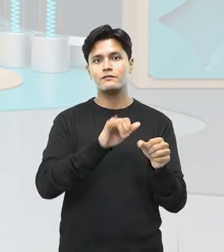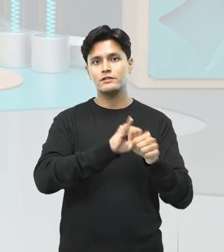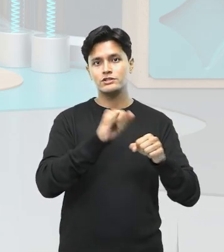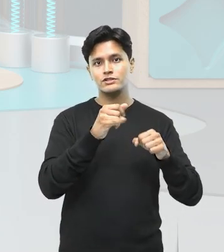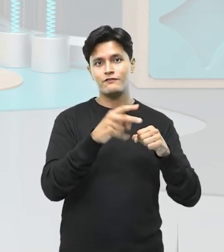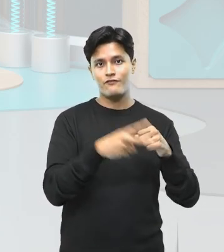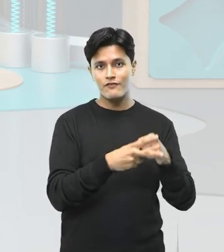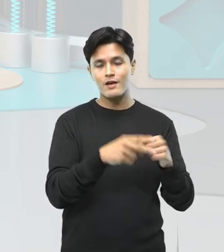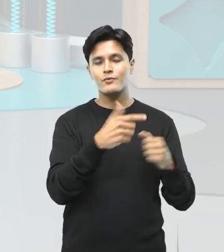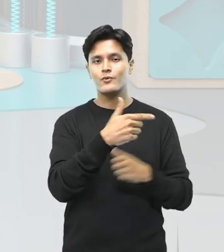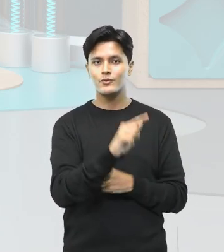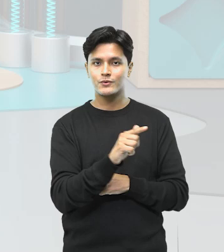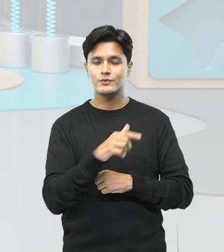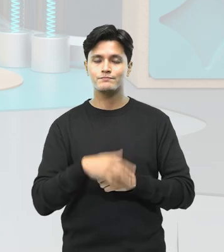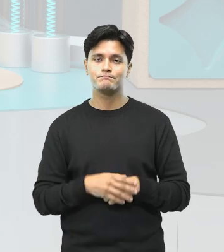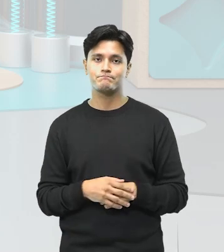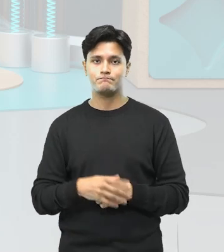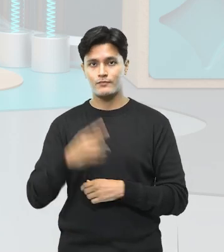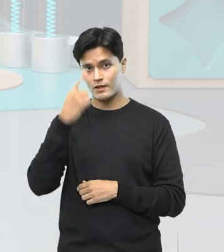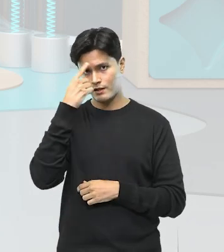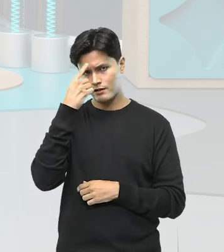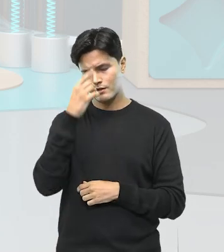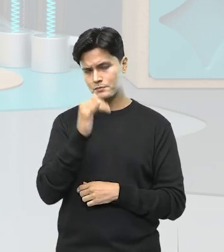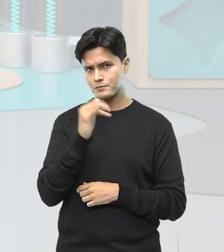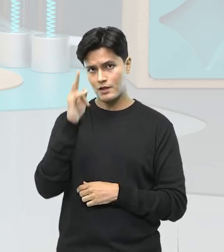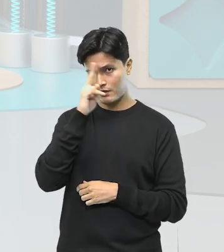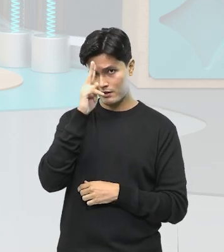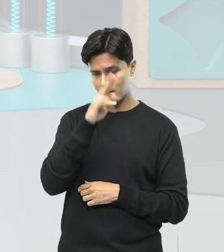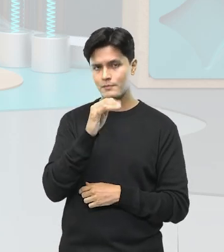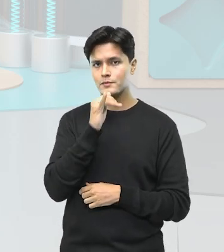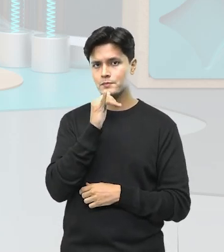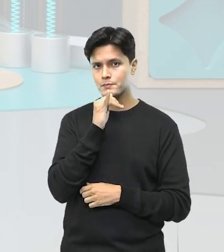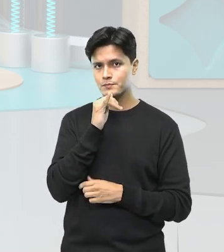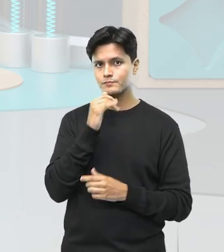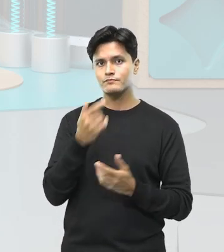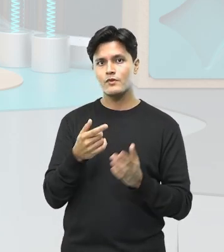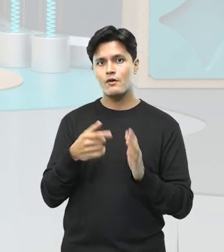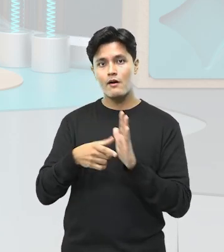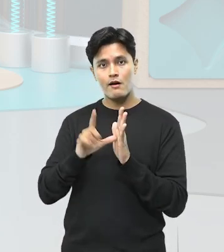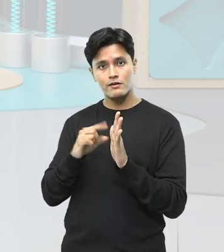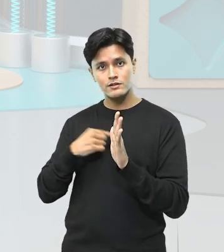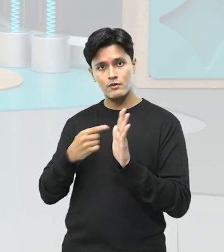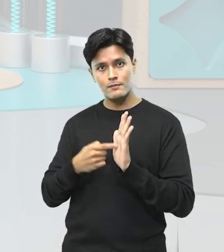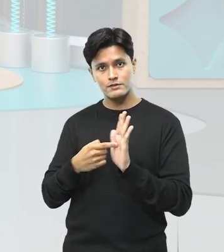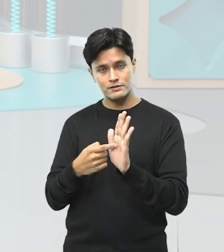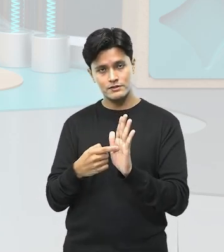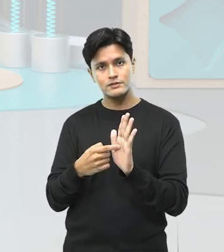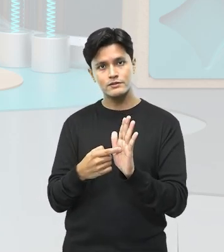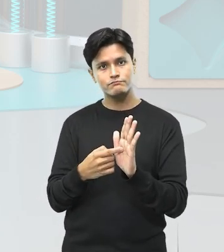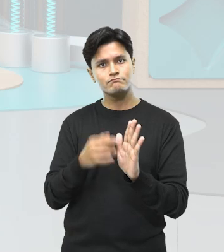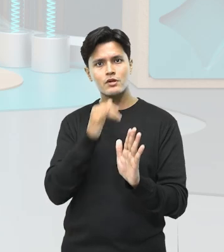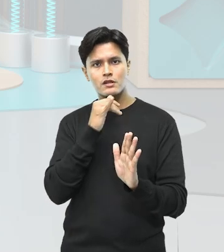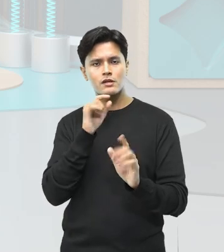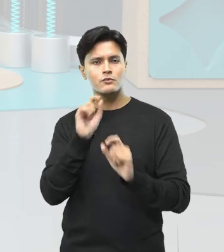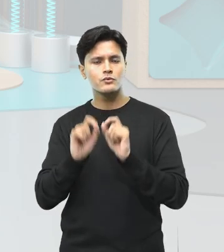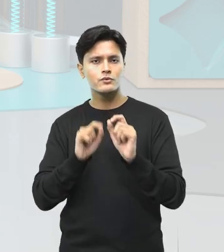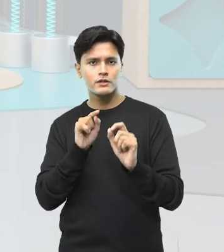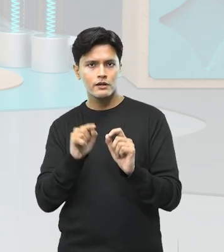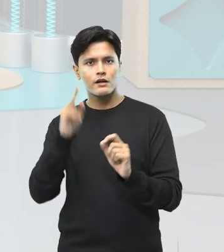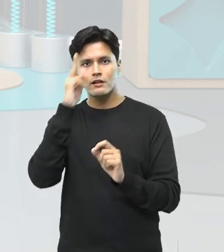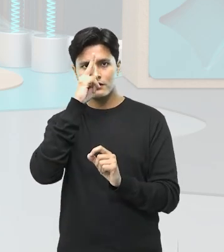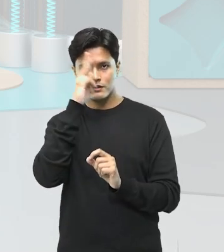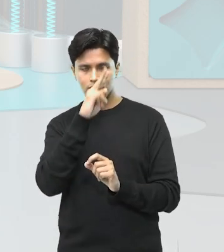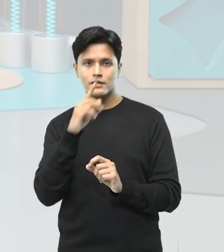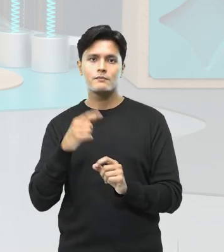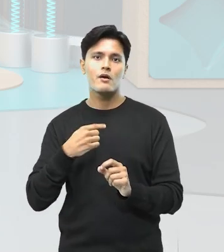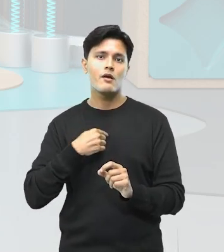lá nas frases que nós trouxemos, nas orações que eu trouxe para vocês agora no início, e já vão tentando relembrar aí, né? Eu trouxe